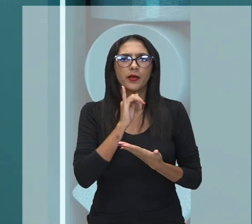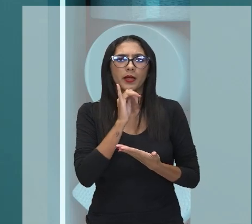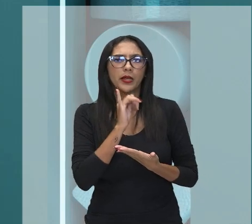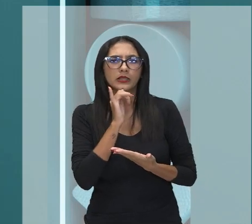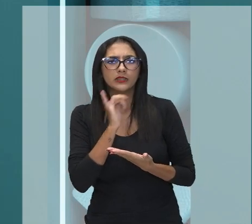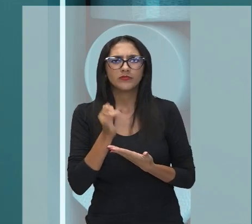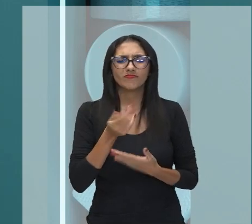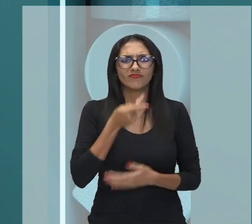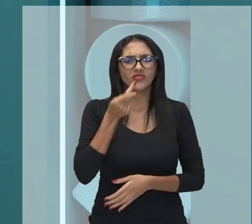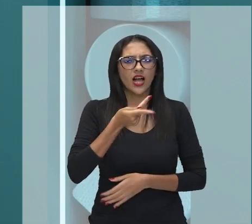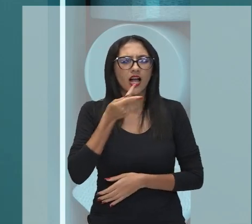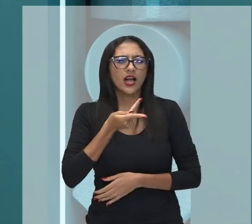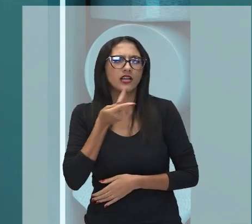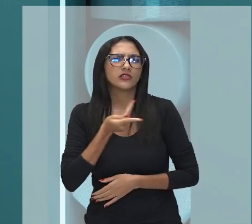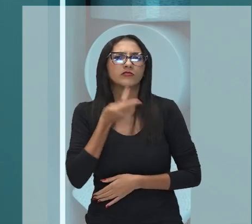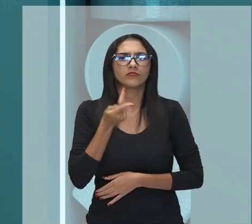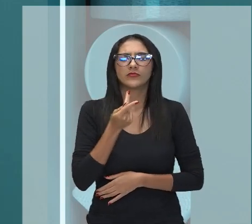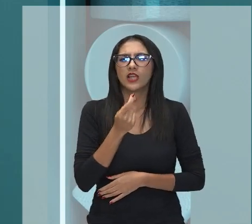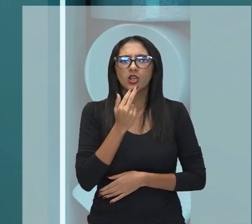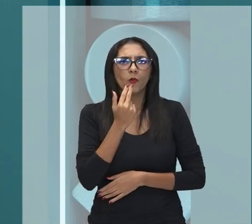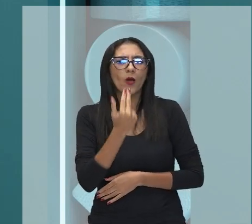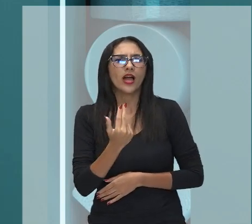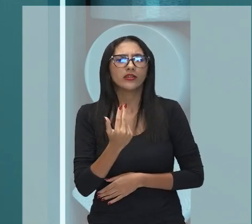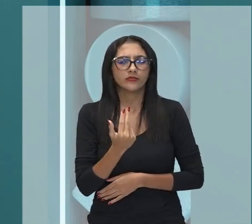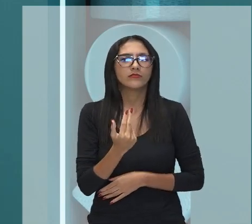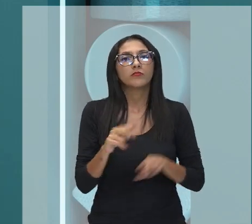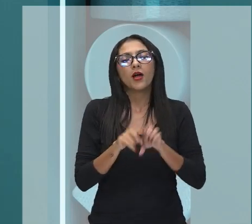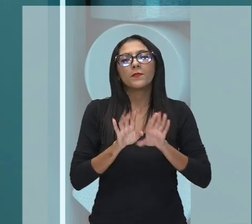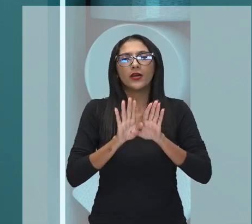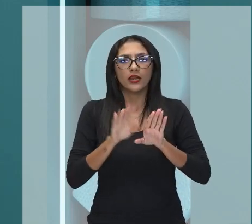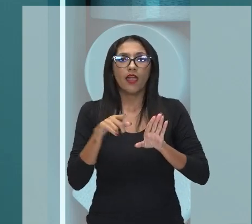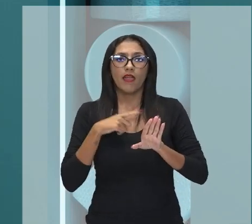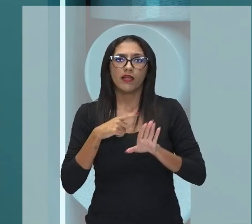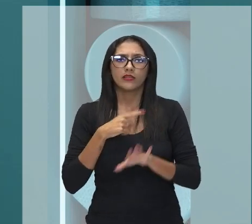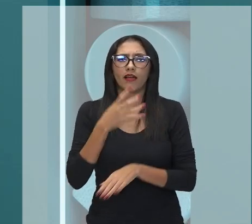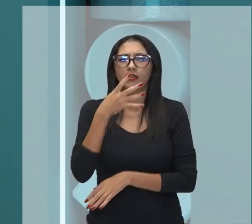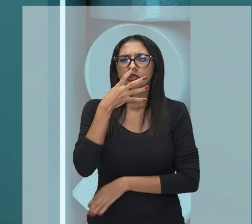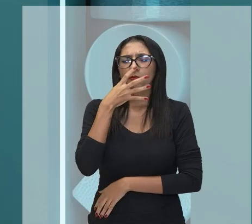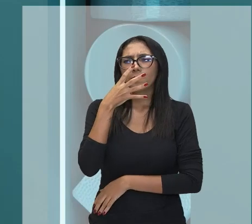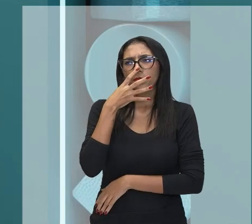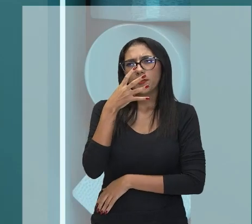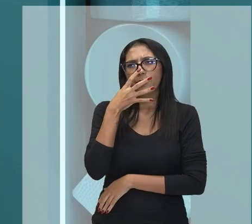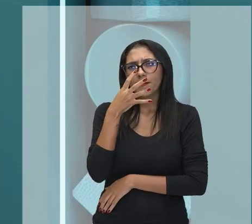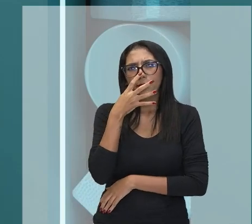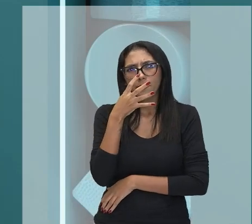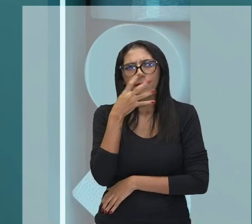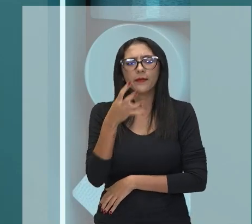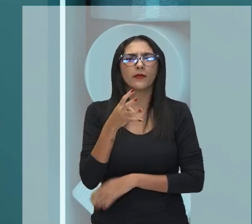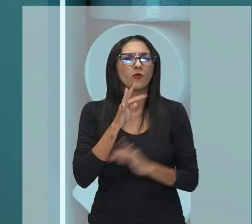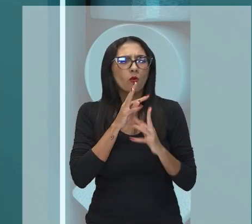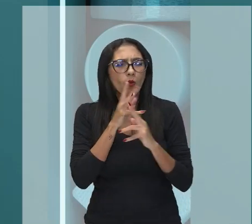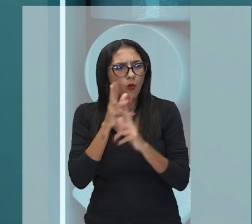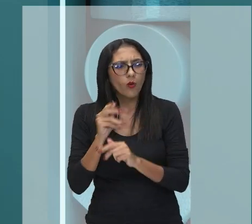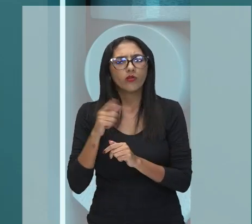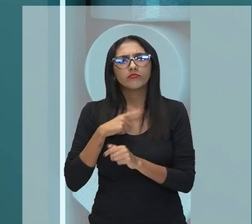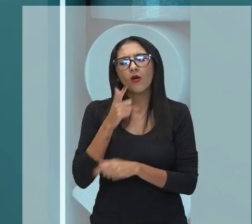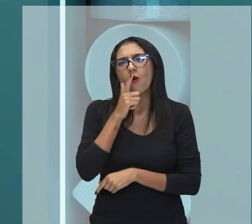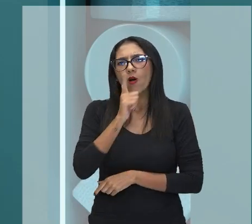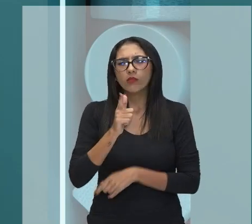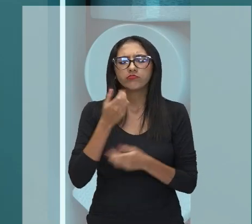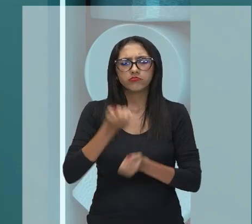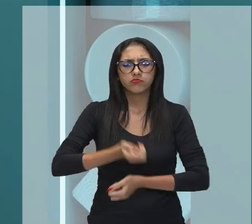dificuldade em utilizar a linguagem. Ele admira as pessoas, como o seu Tomás da Bolandeira, que consegue se expressar em